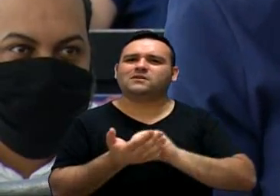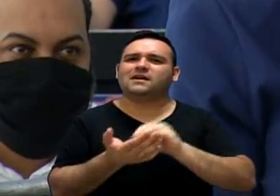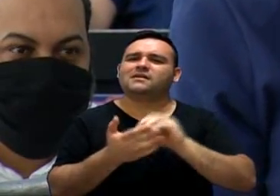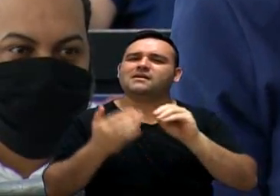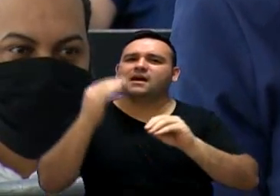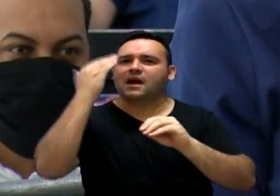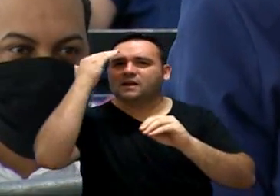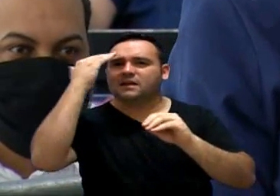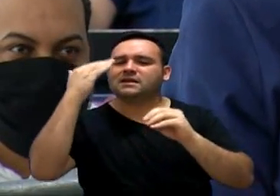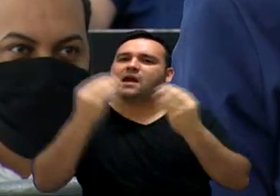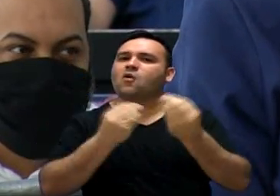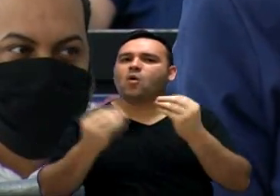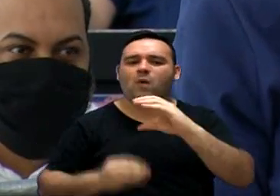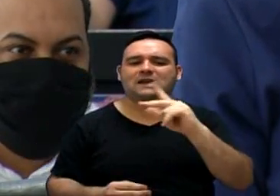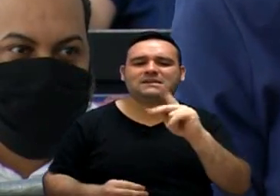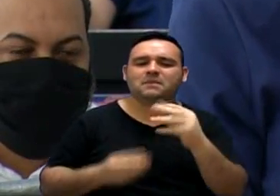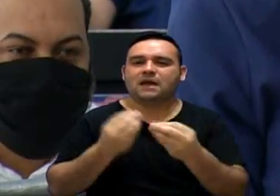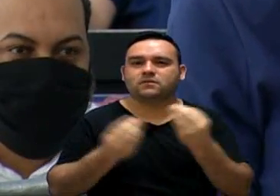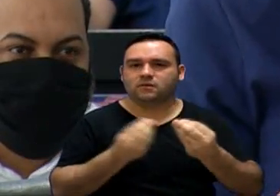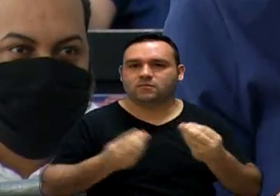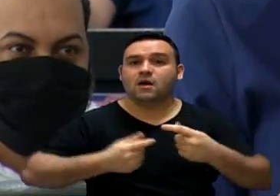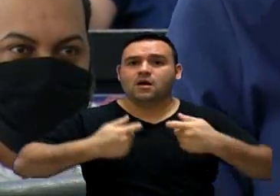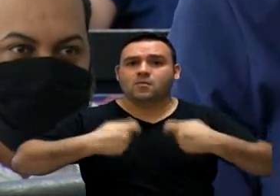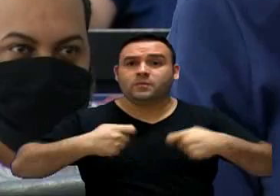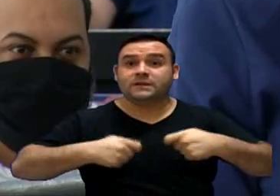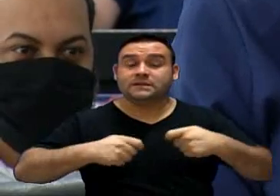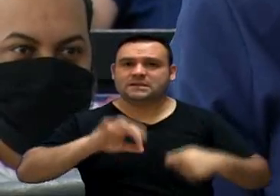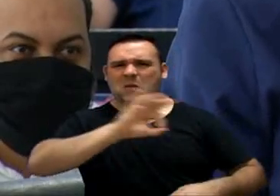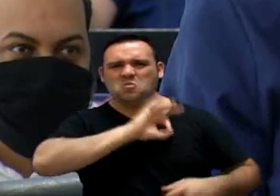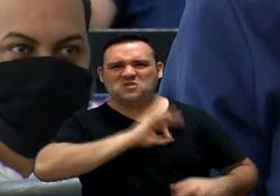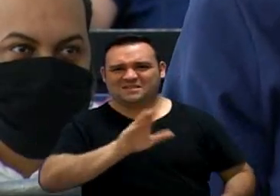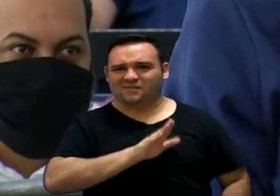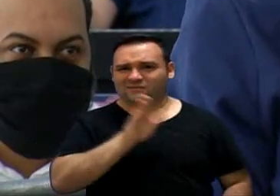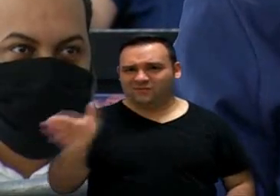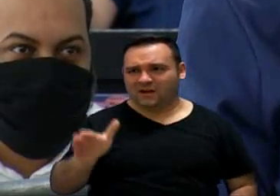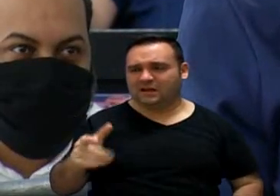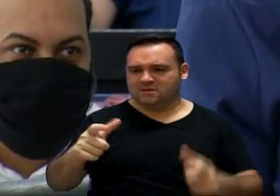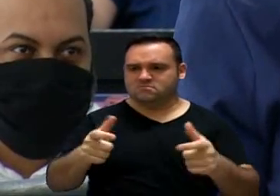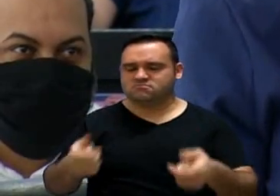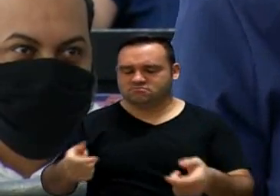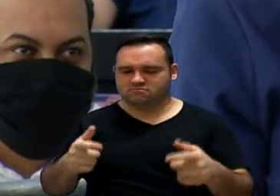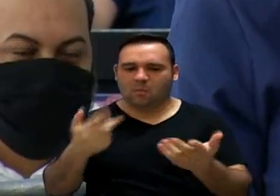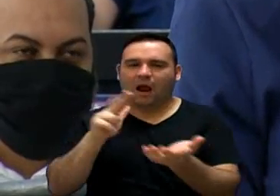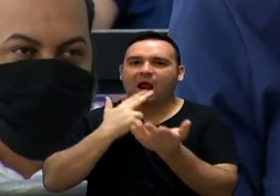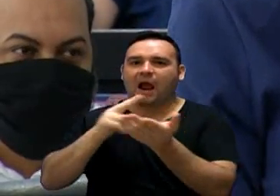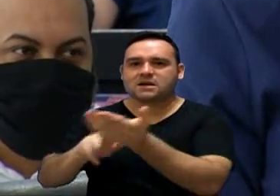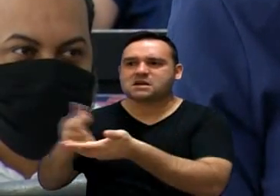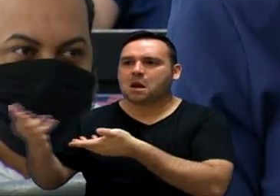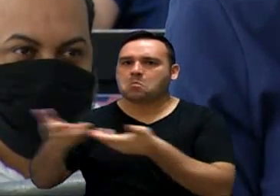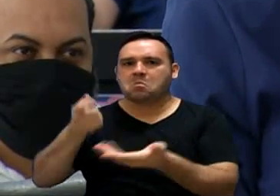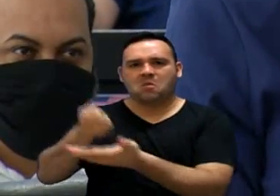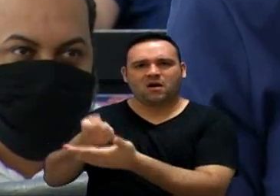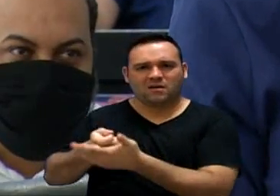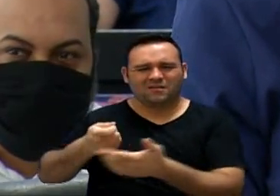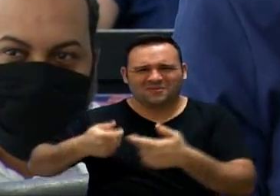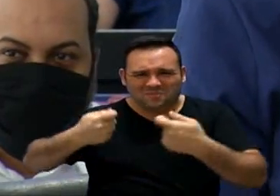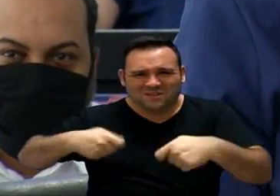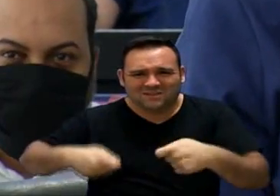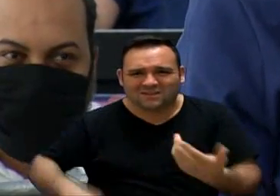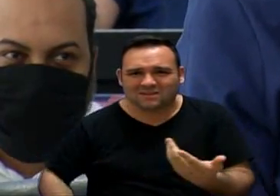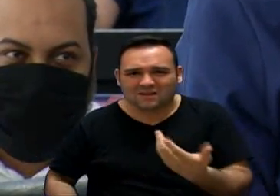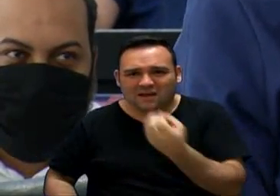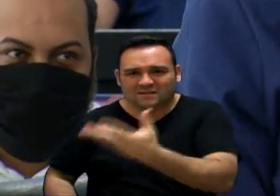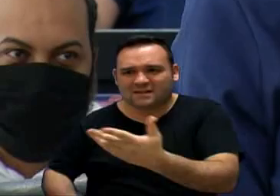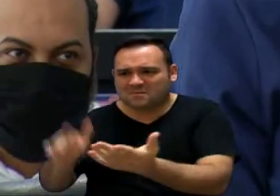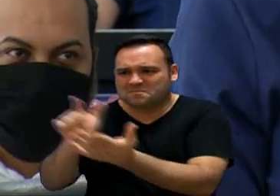como deve funcionar uma CPI. Precisa de força policial para ir na casa da ex-prefeita